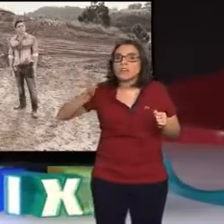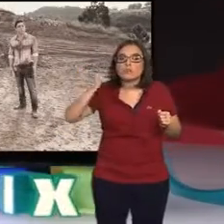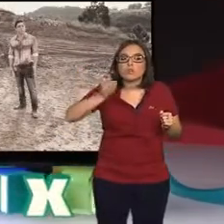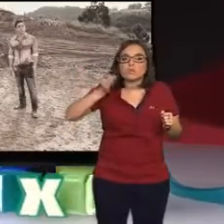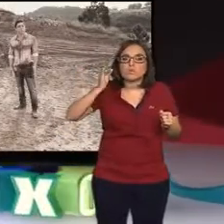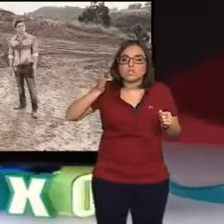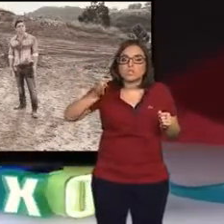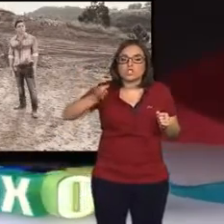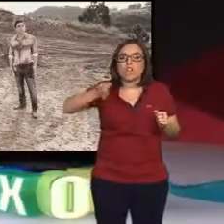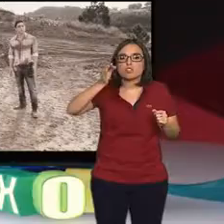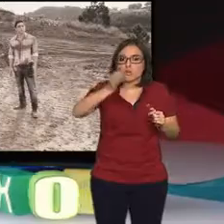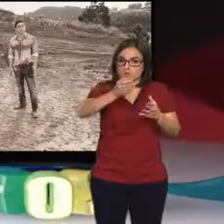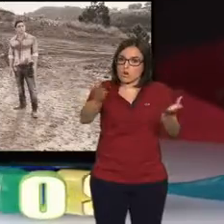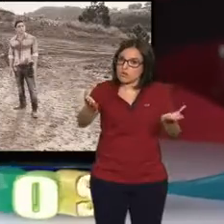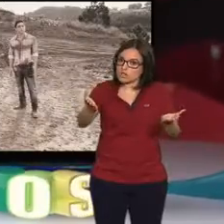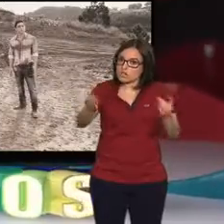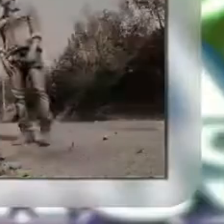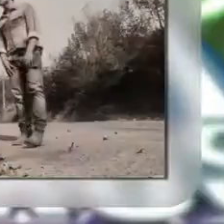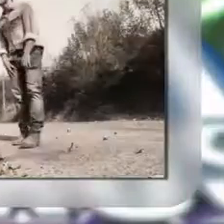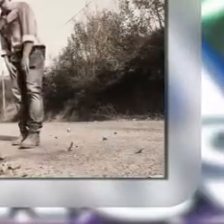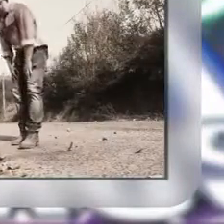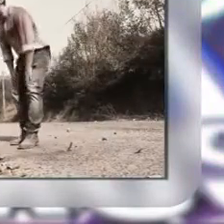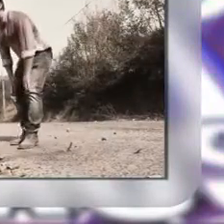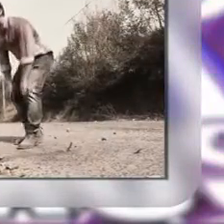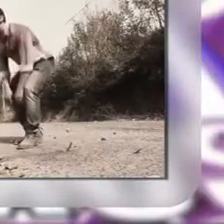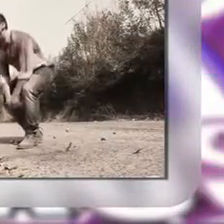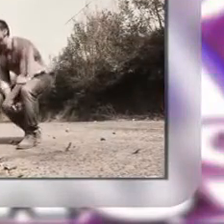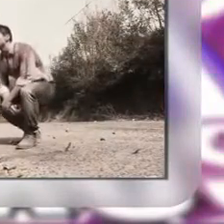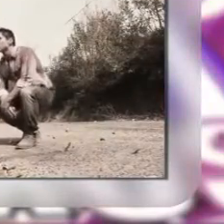em todas as posições sofre de cócoras